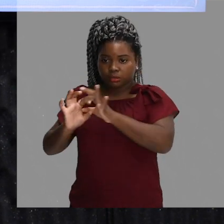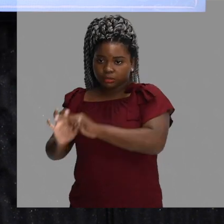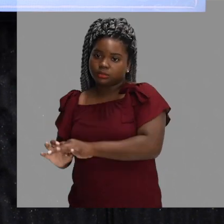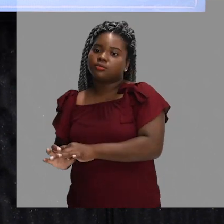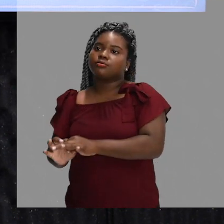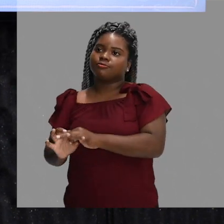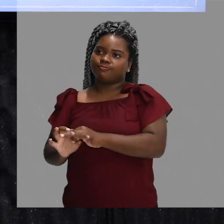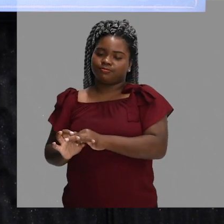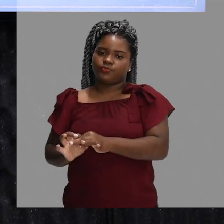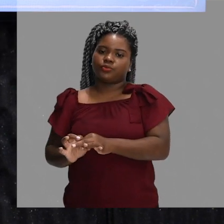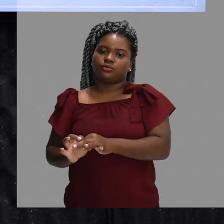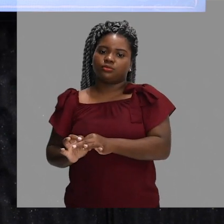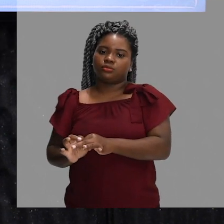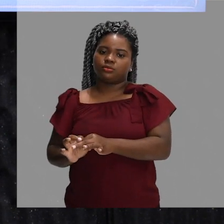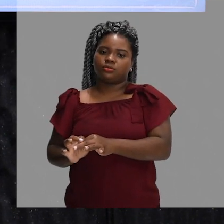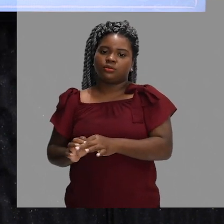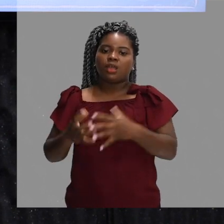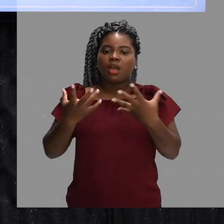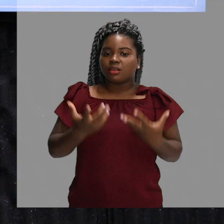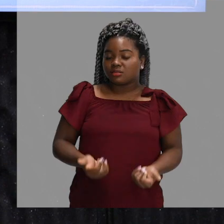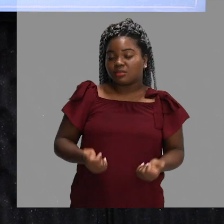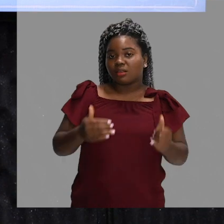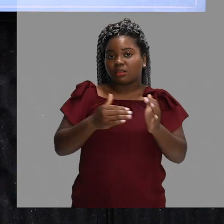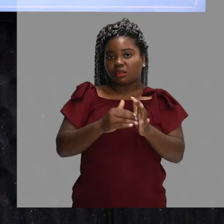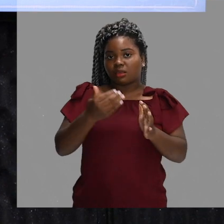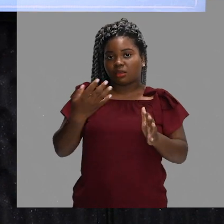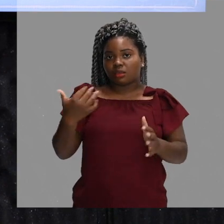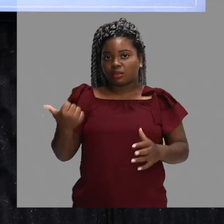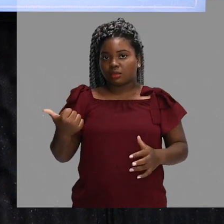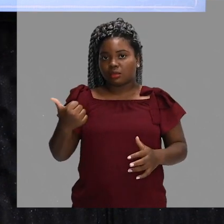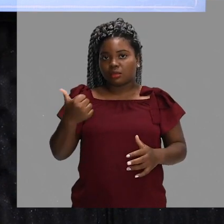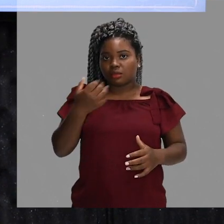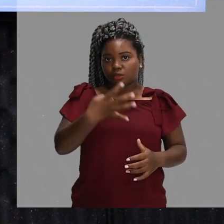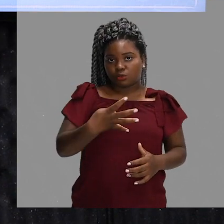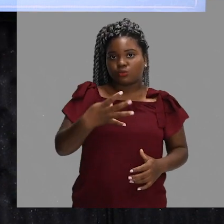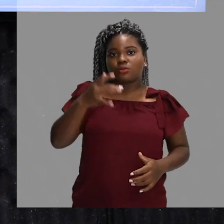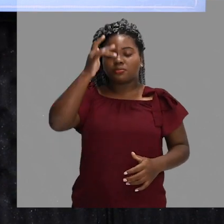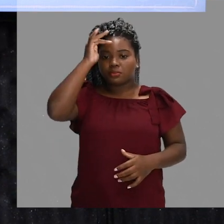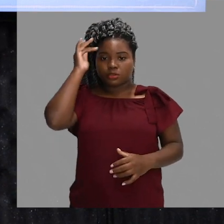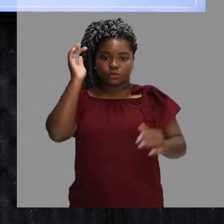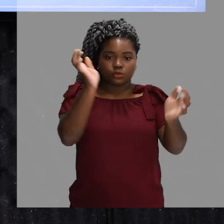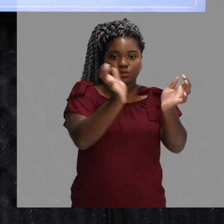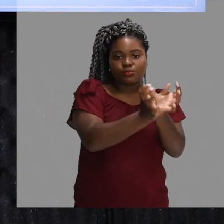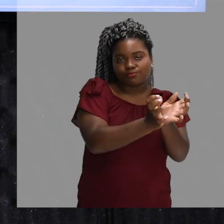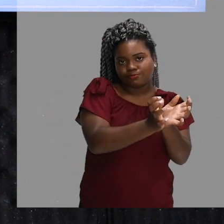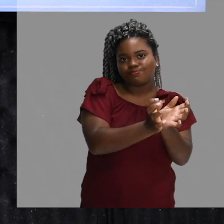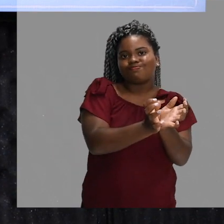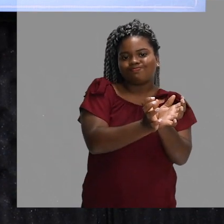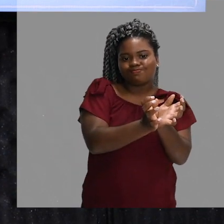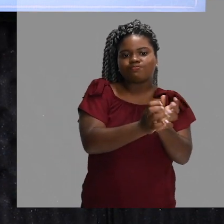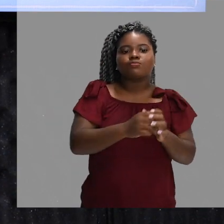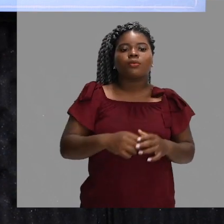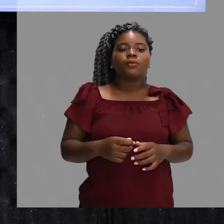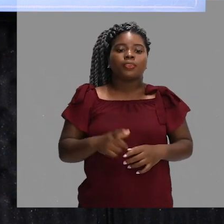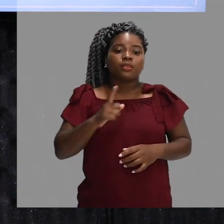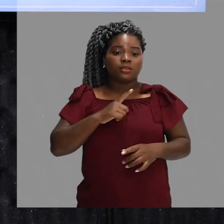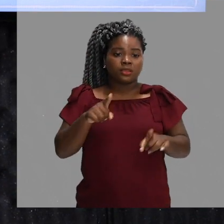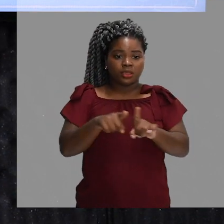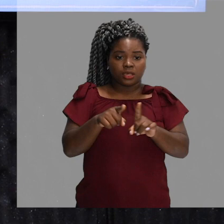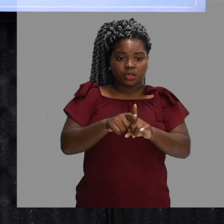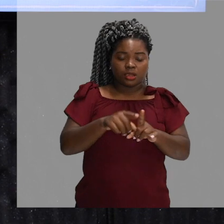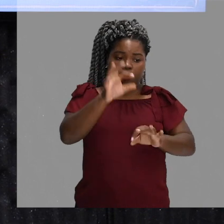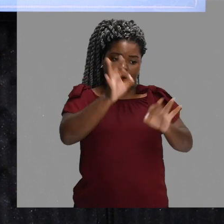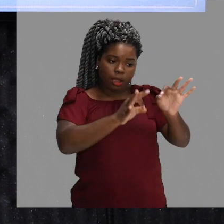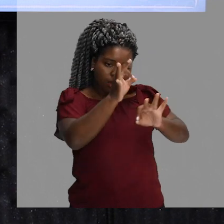até a inscrição de 14 atletas, tá certo? 14 atletas podem ser inscritos nesse tipo de competição. Aí existe a comissão